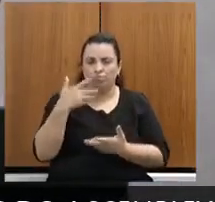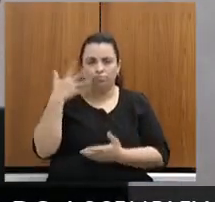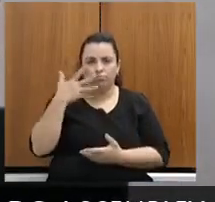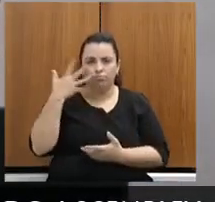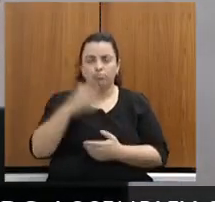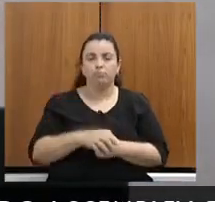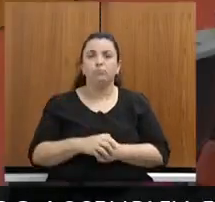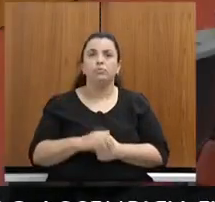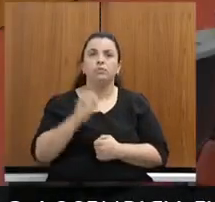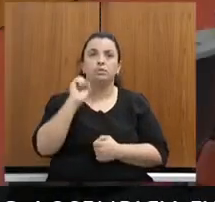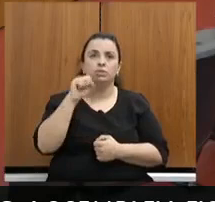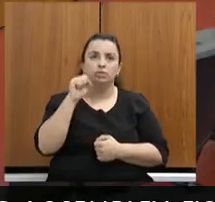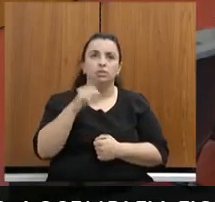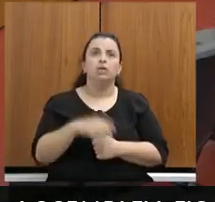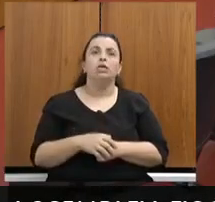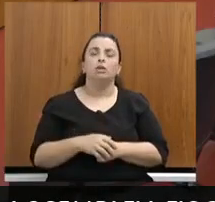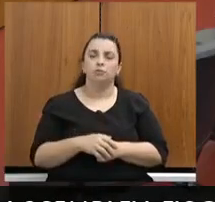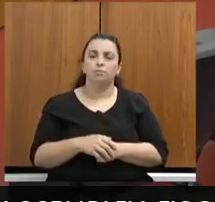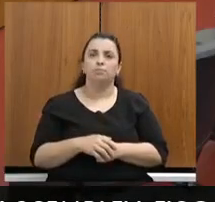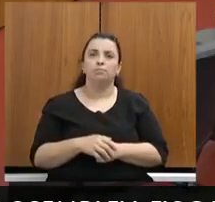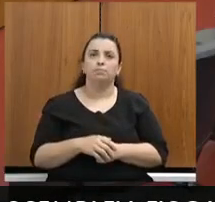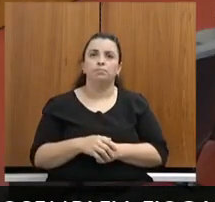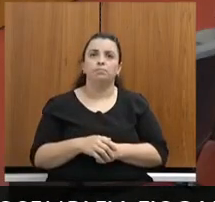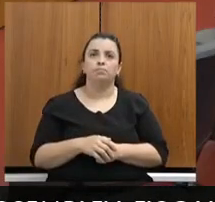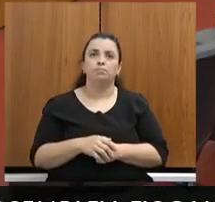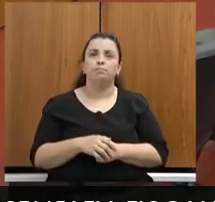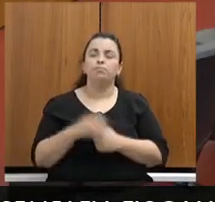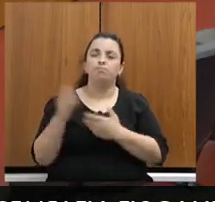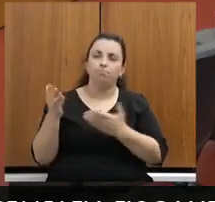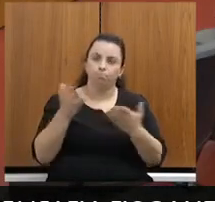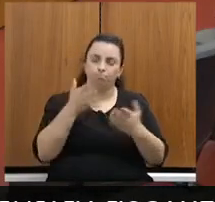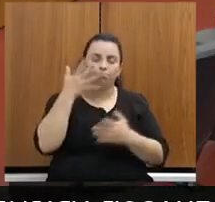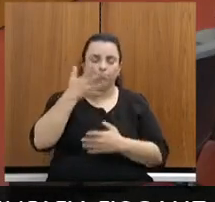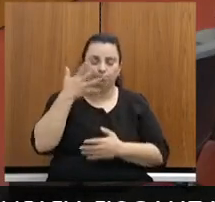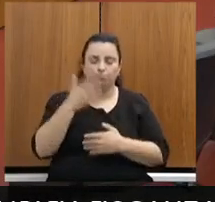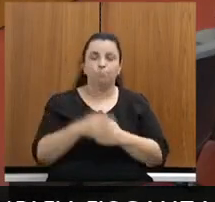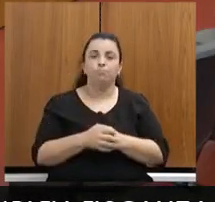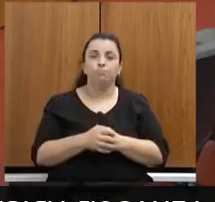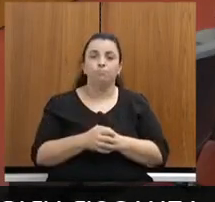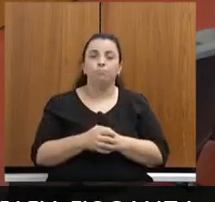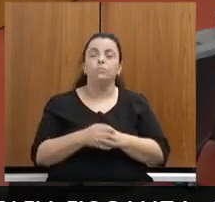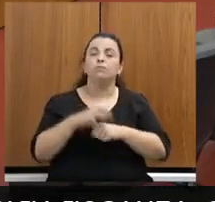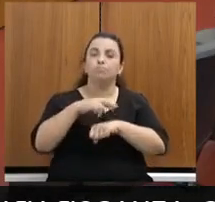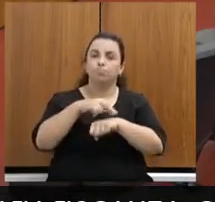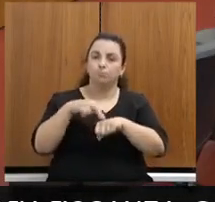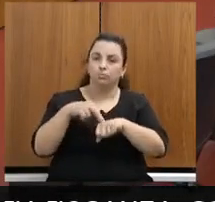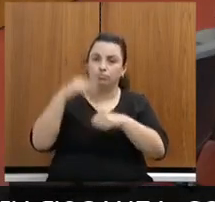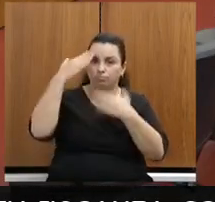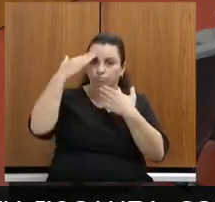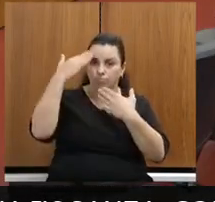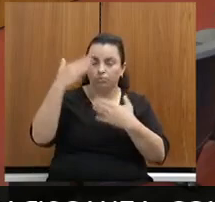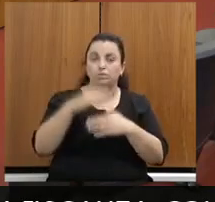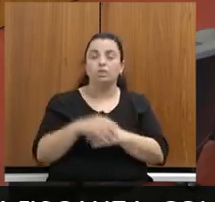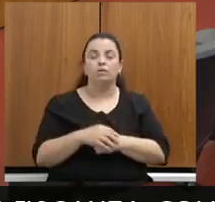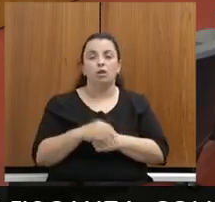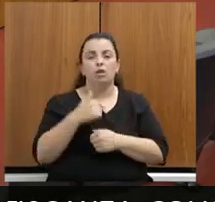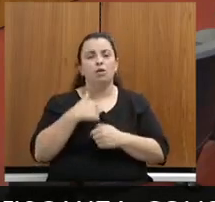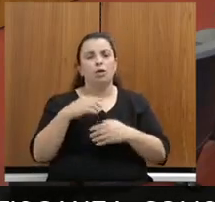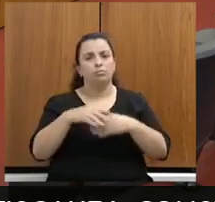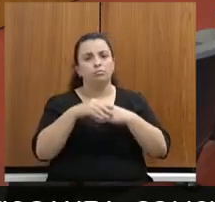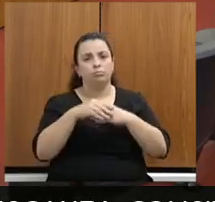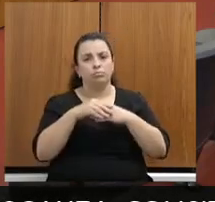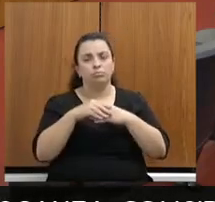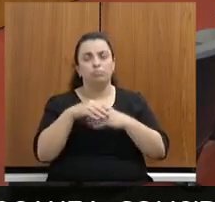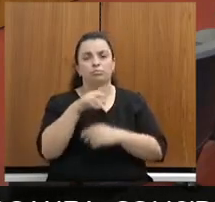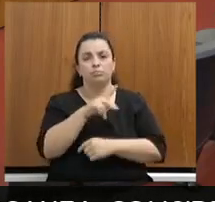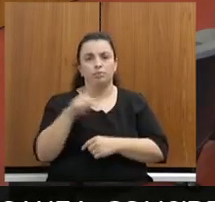sem caro Presidente possa vencer a palavra Sargento Rodrigues muito obrigado eu quero cumprimentar o